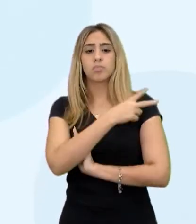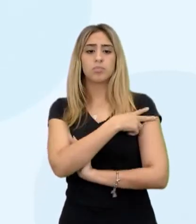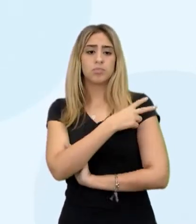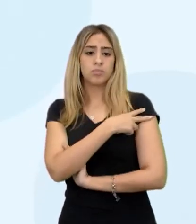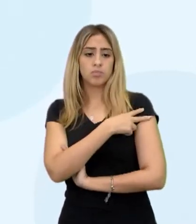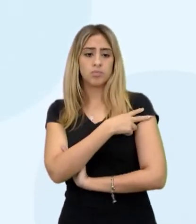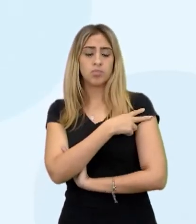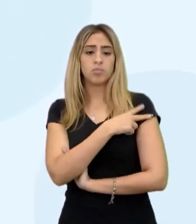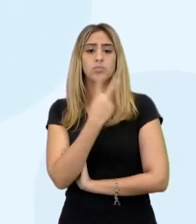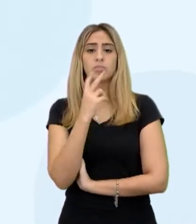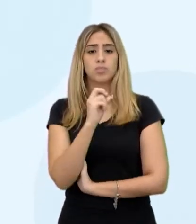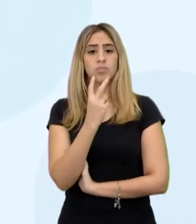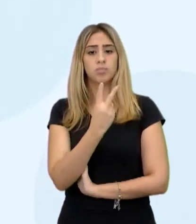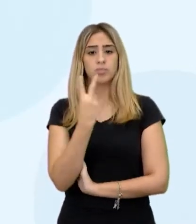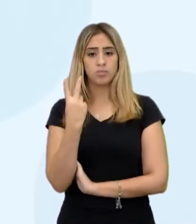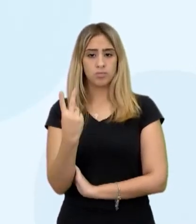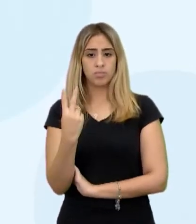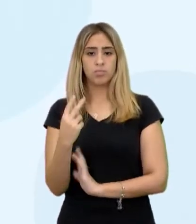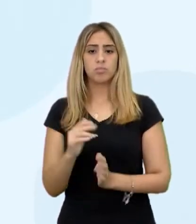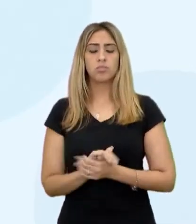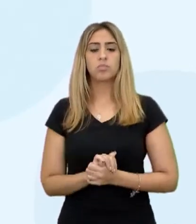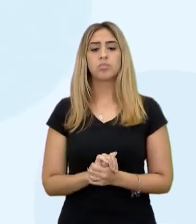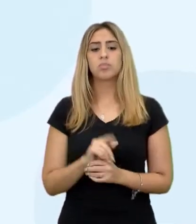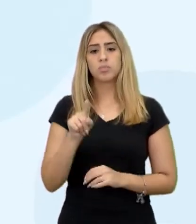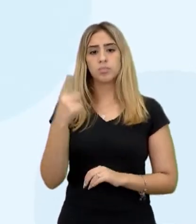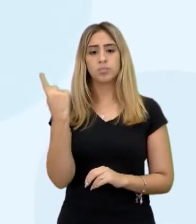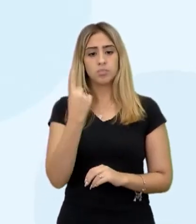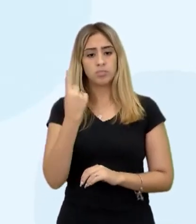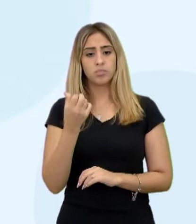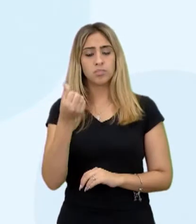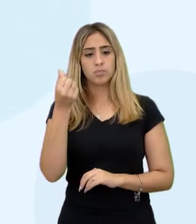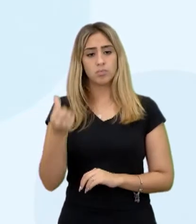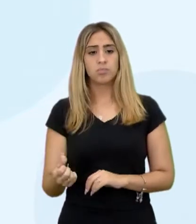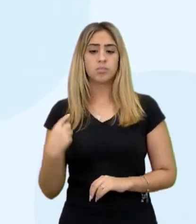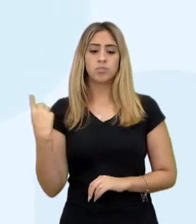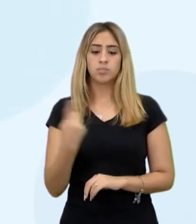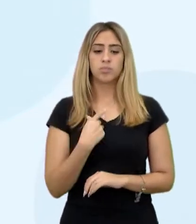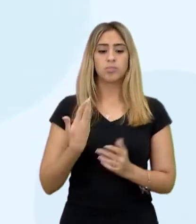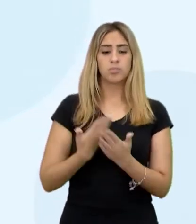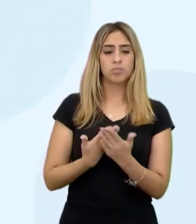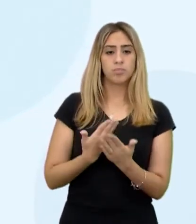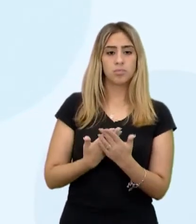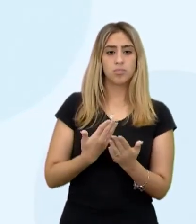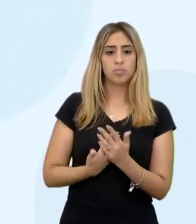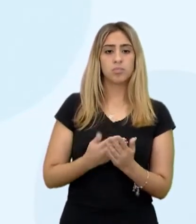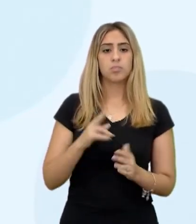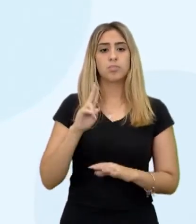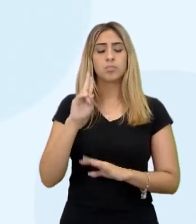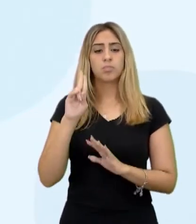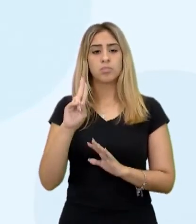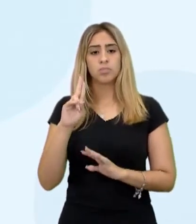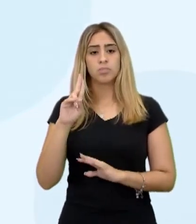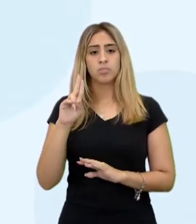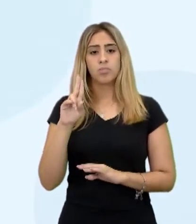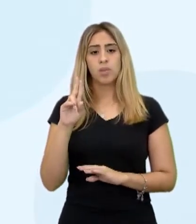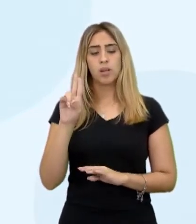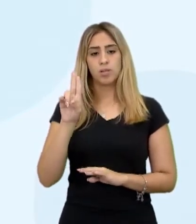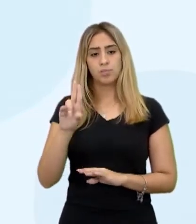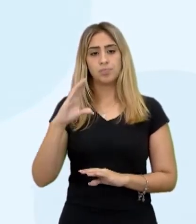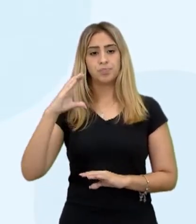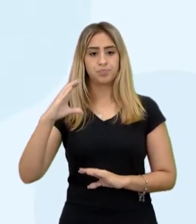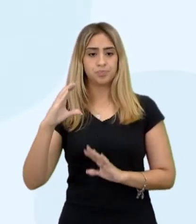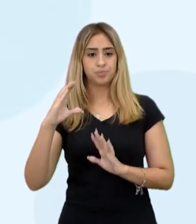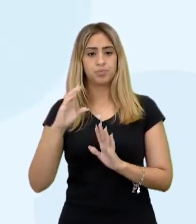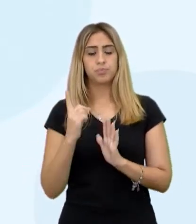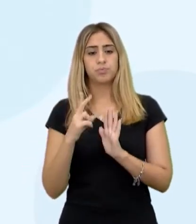em 2022, né? E nesse primeiro semestre, nós vamos estudar a unidade 1, né? Que é No Mundo Tudo